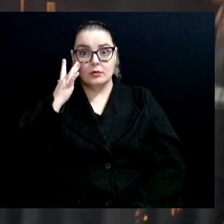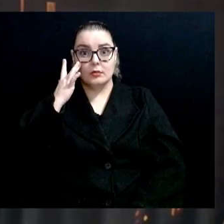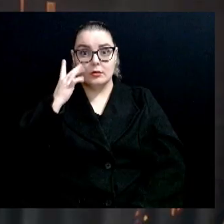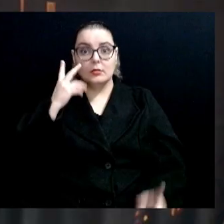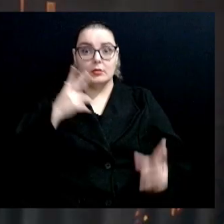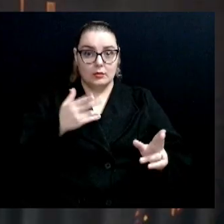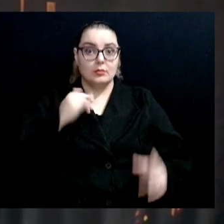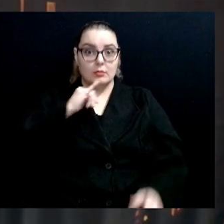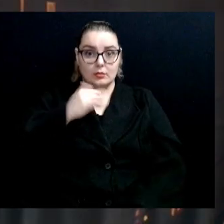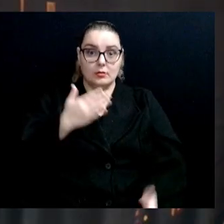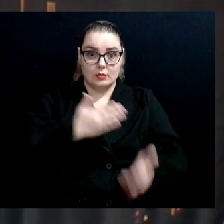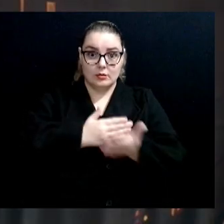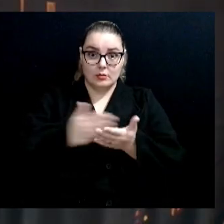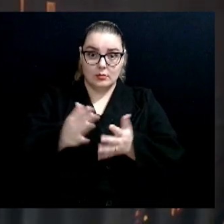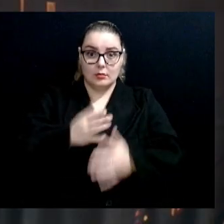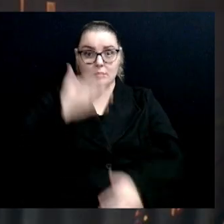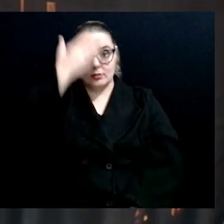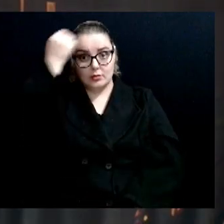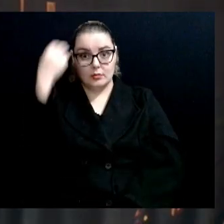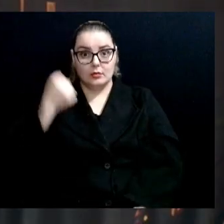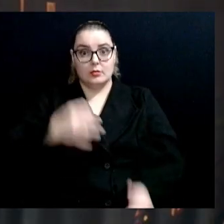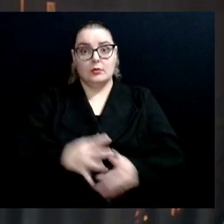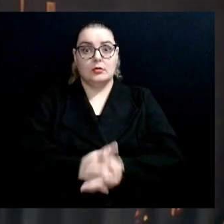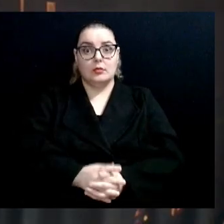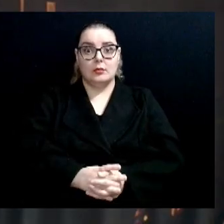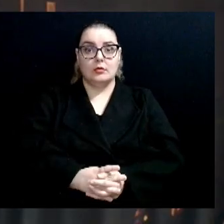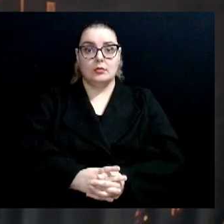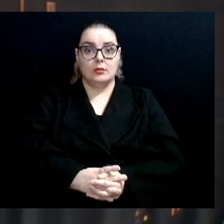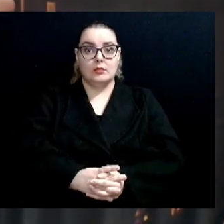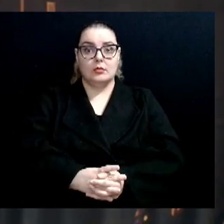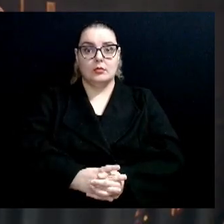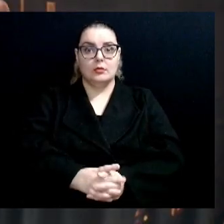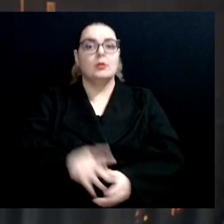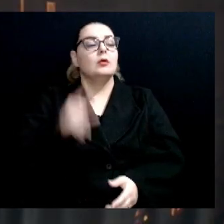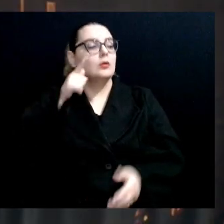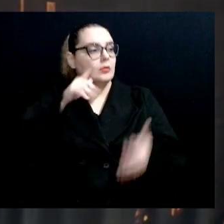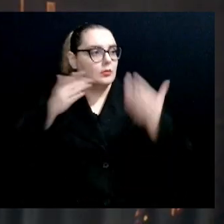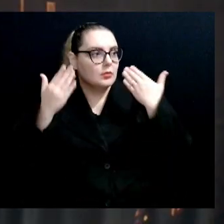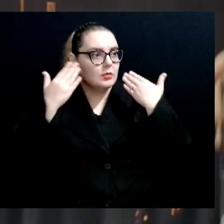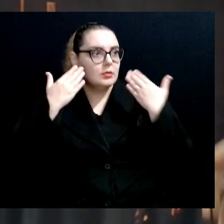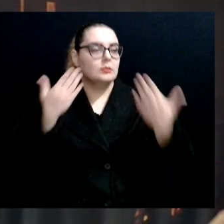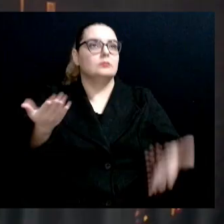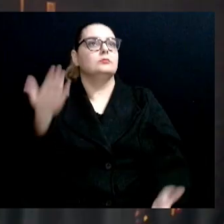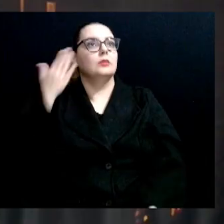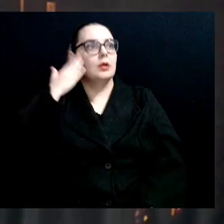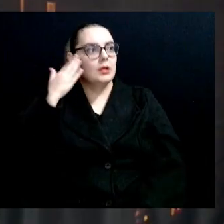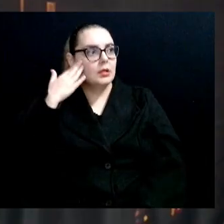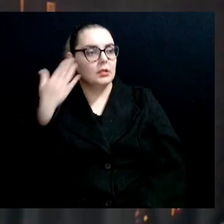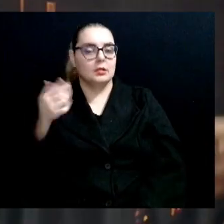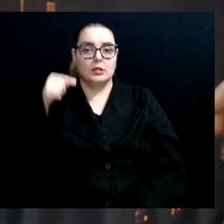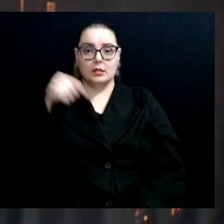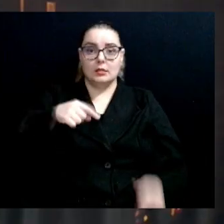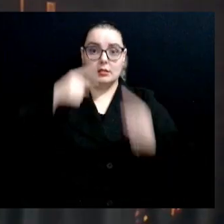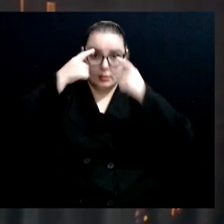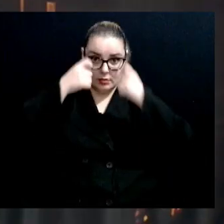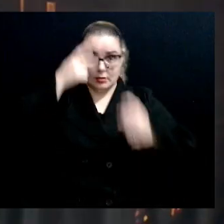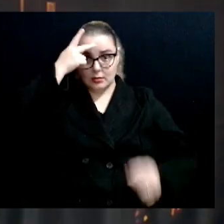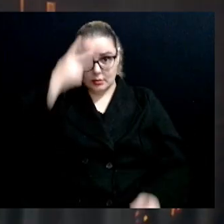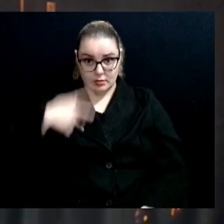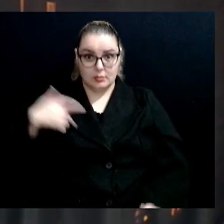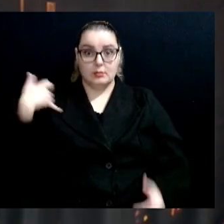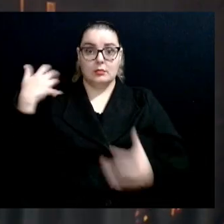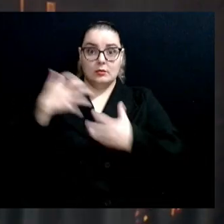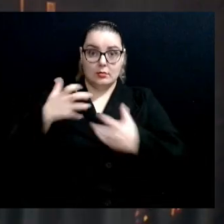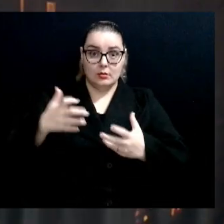começo, Rubi, assim, consigam entender que aquilo é uma violência, né? Tanto a própria pessoa idosa, como as pessoas